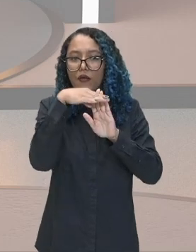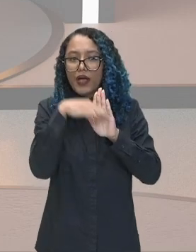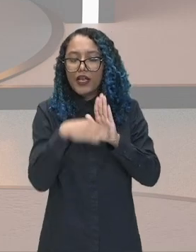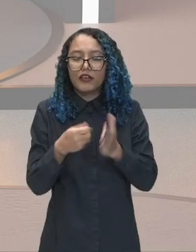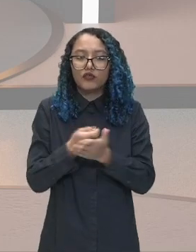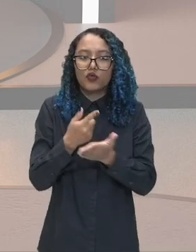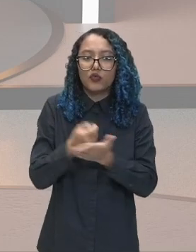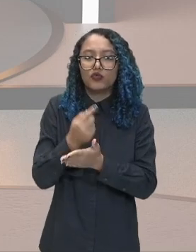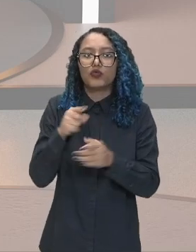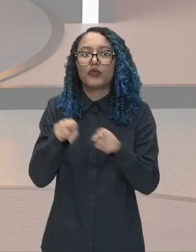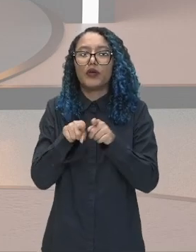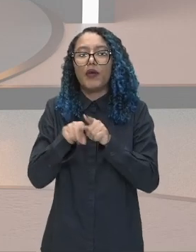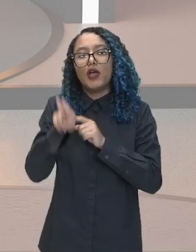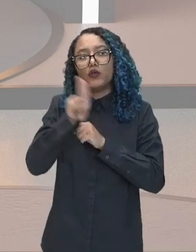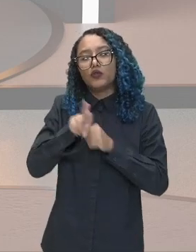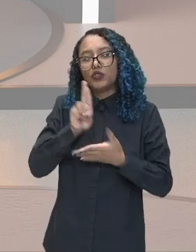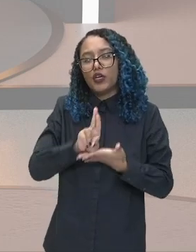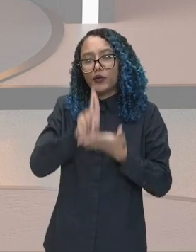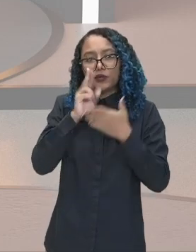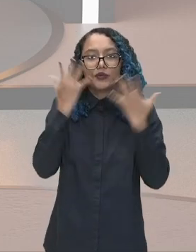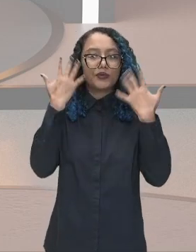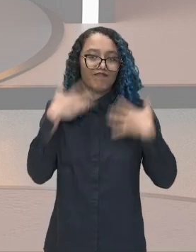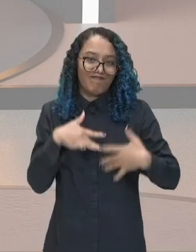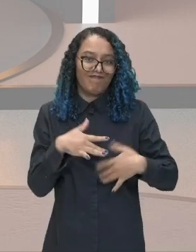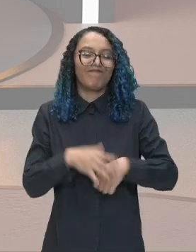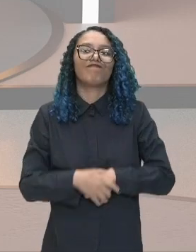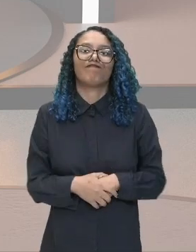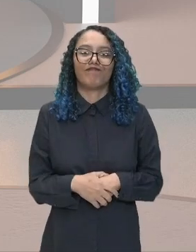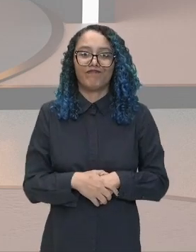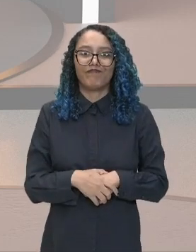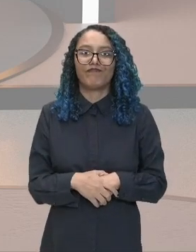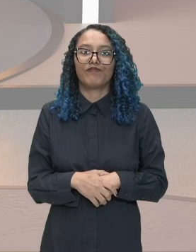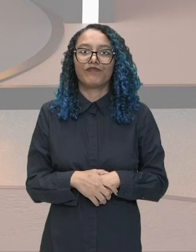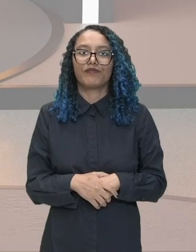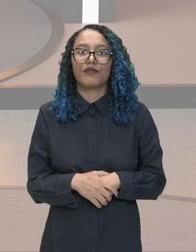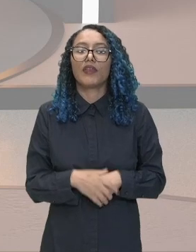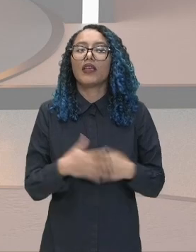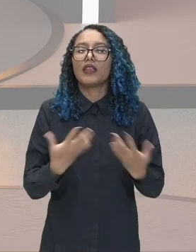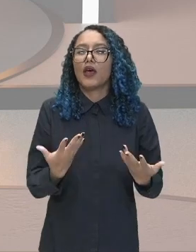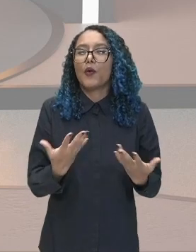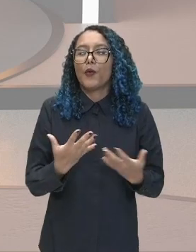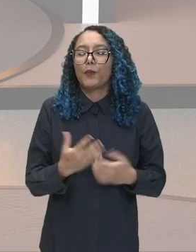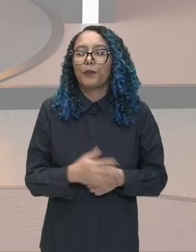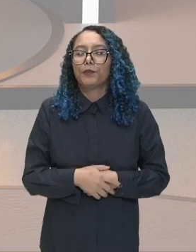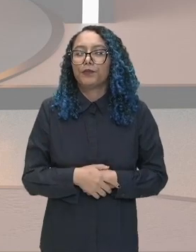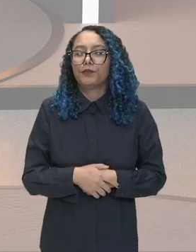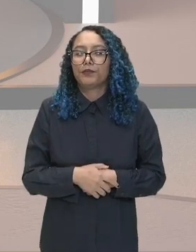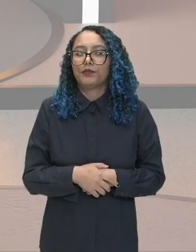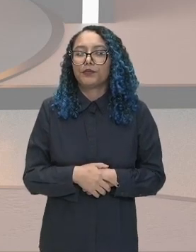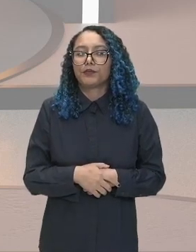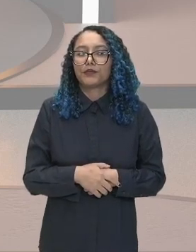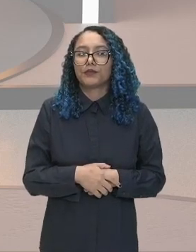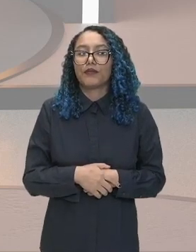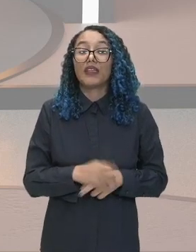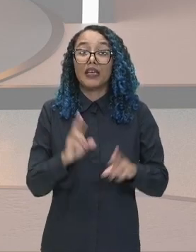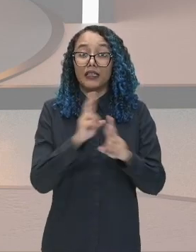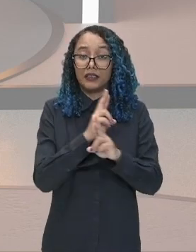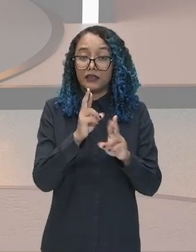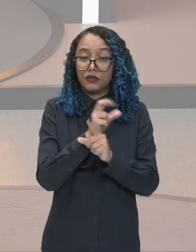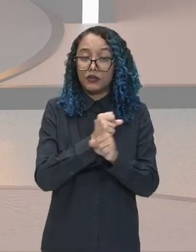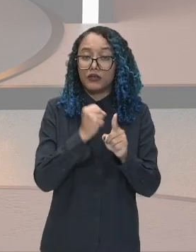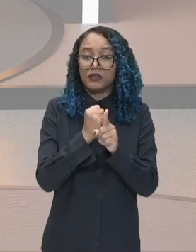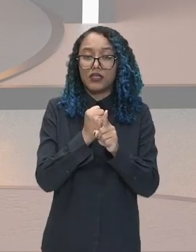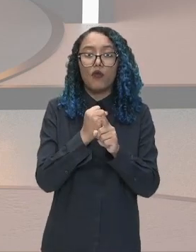e de uso de recursos naturais. Então, o que acontece? As relações sociais, elas vão